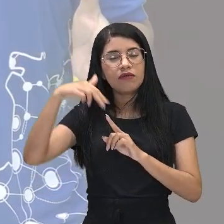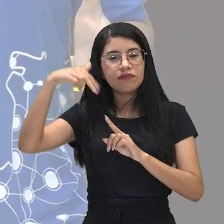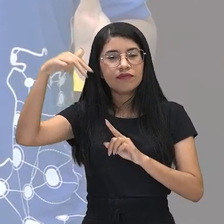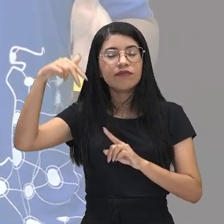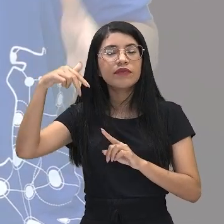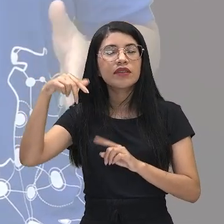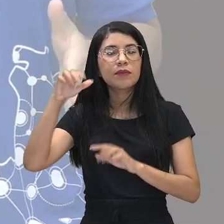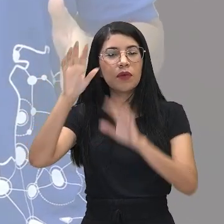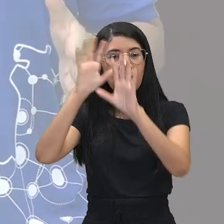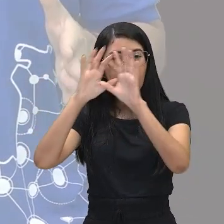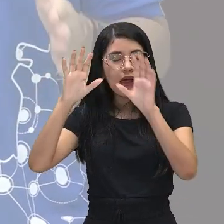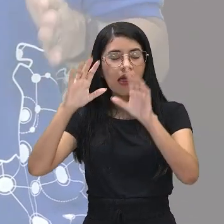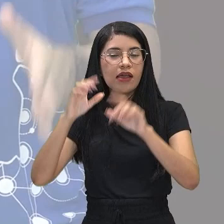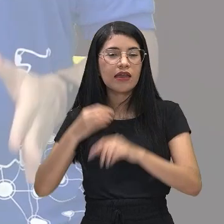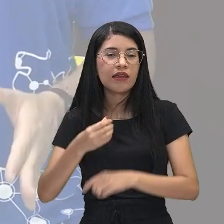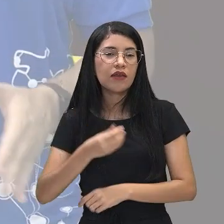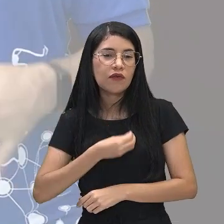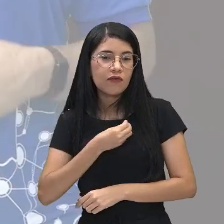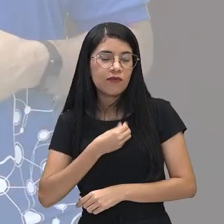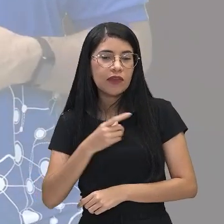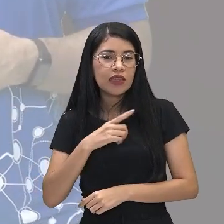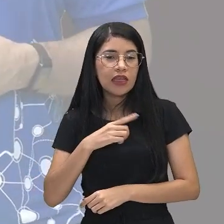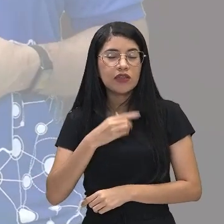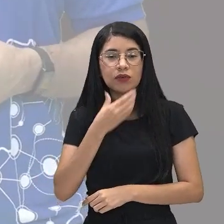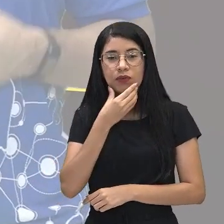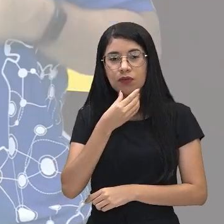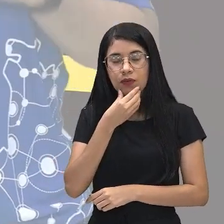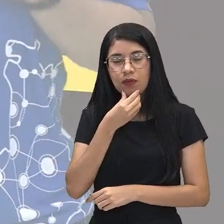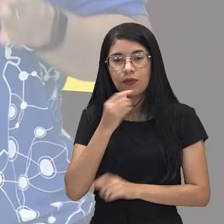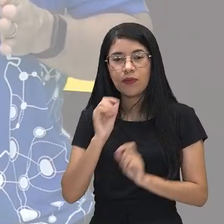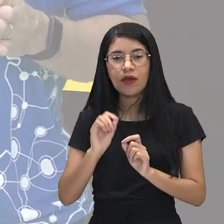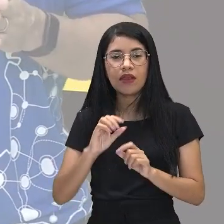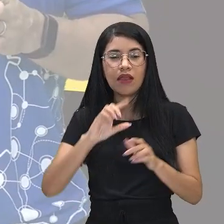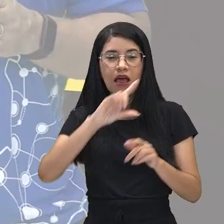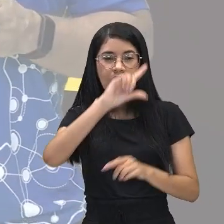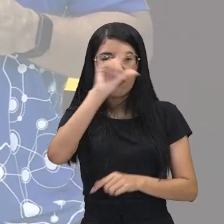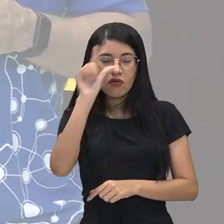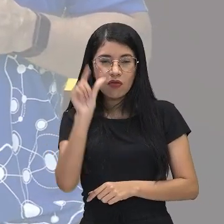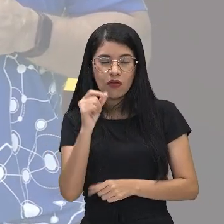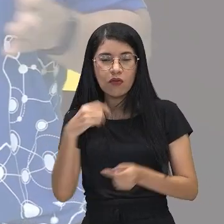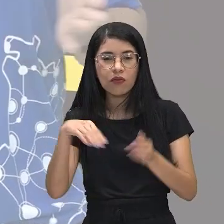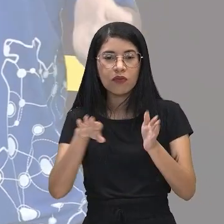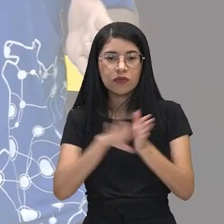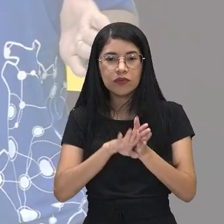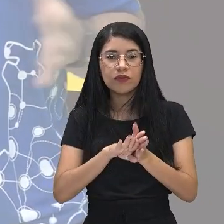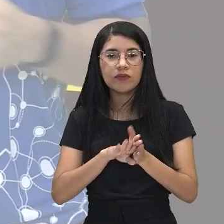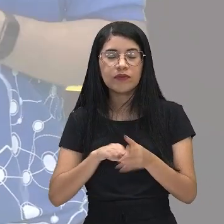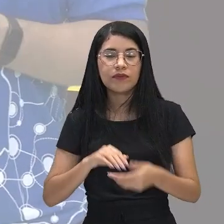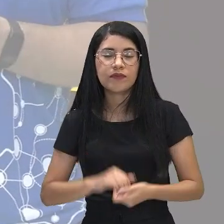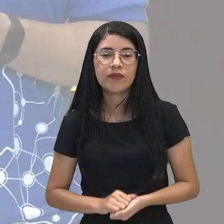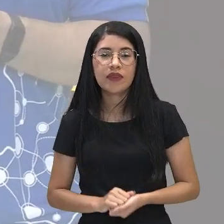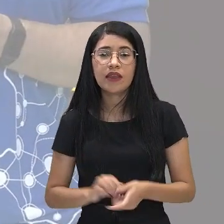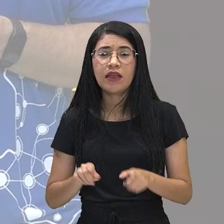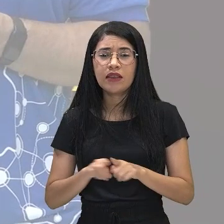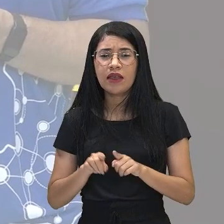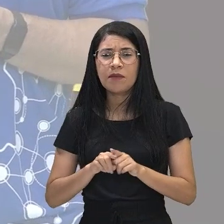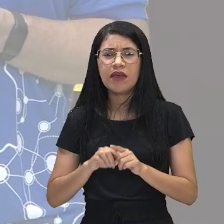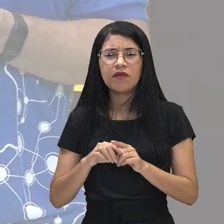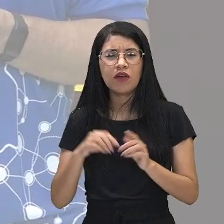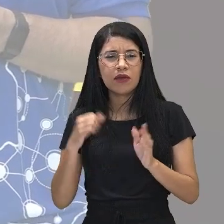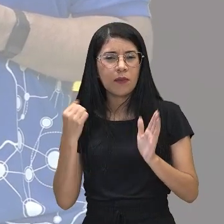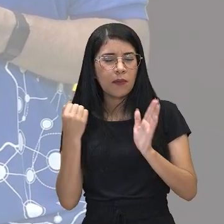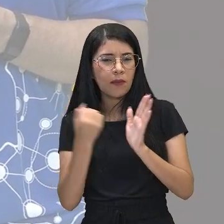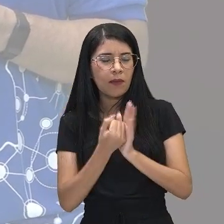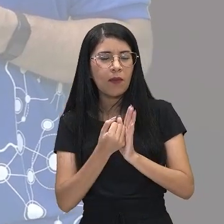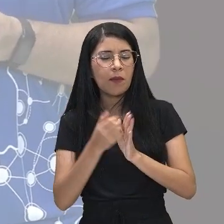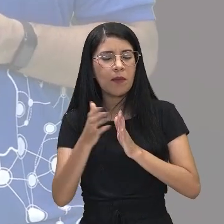digamos assim, habitada, tripulada com humanos até a Lua, que foi marcante, que foi emblemática naquele